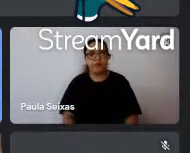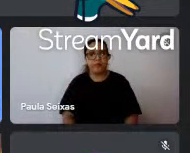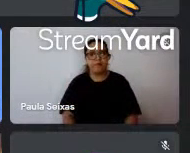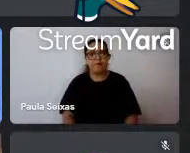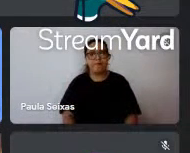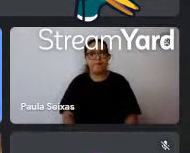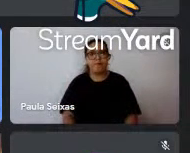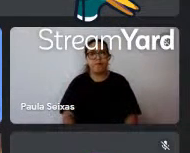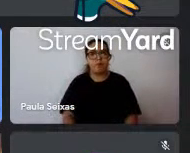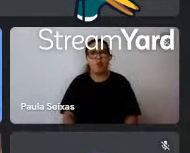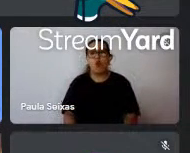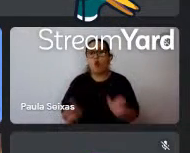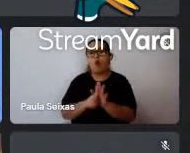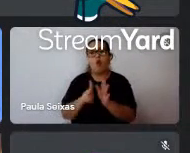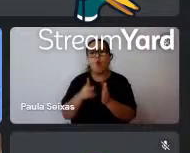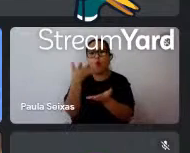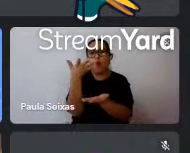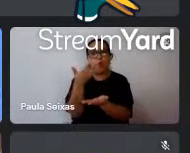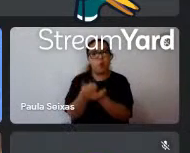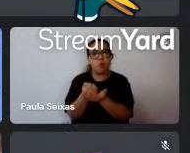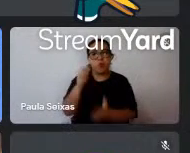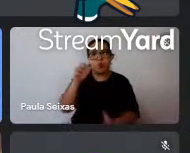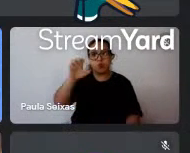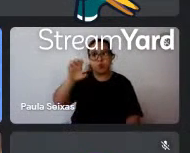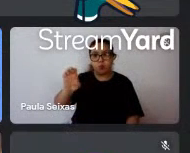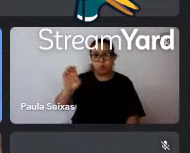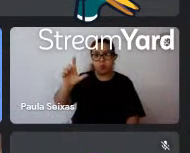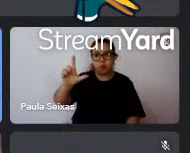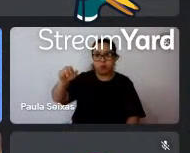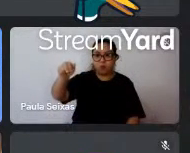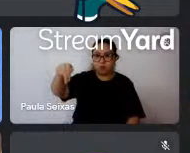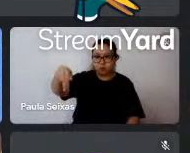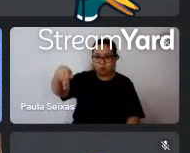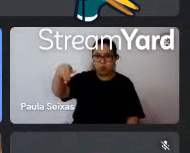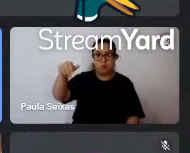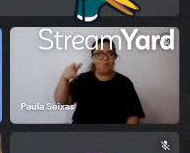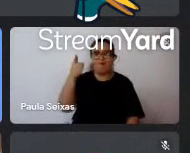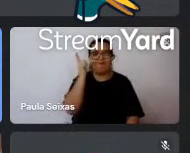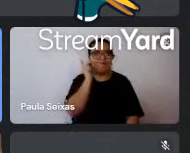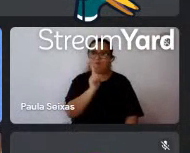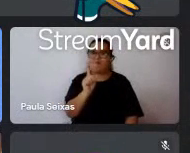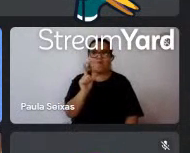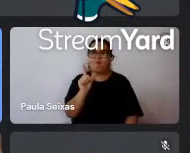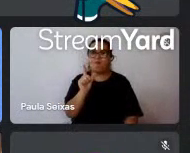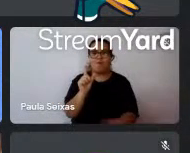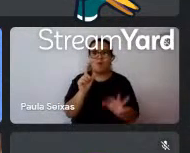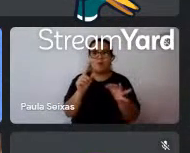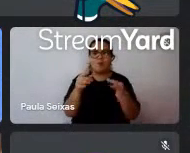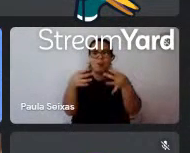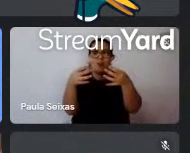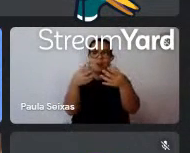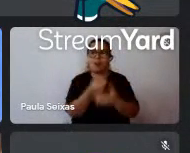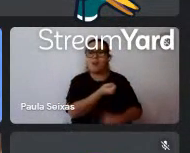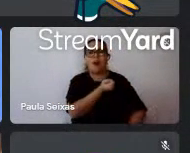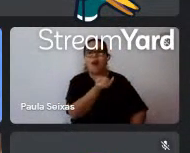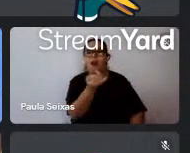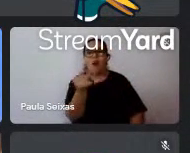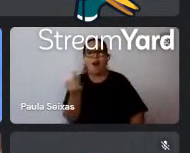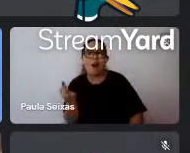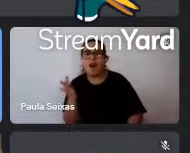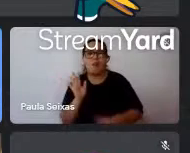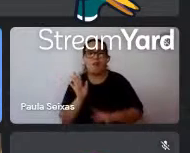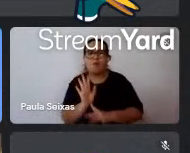contabilizar dados com diversas categorias cruzadas. E eu precisava dessa contagem com categorias